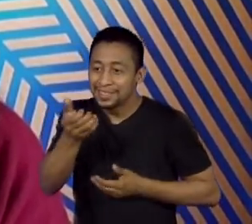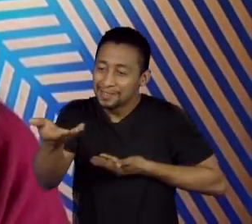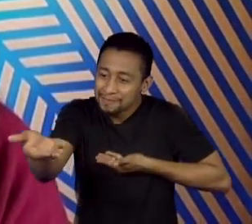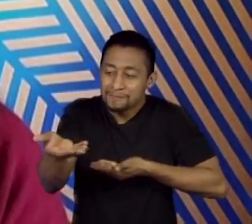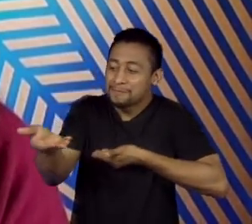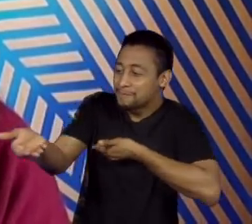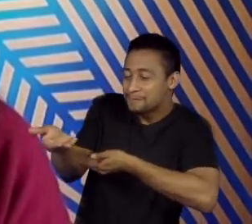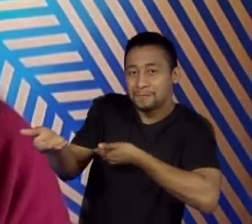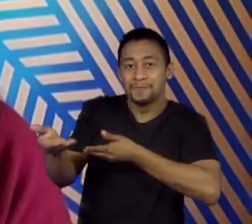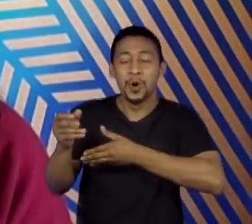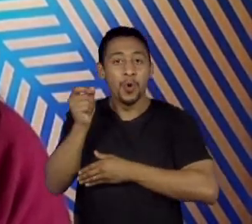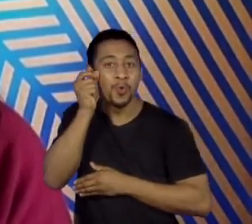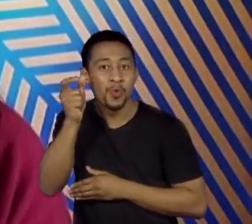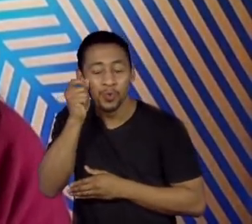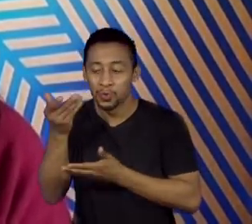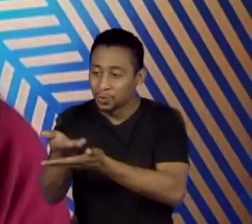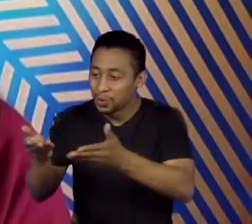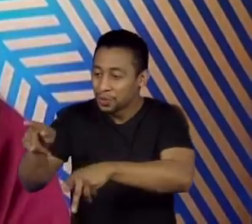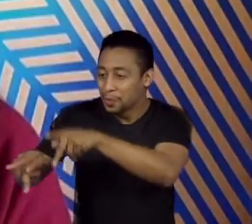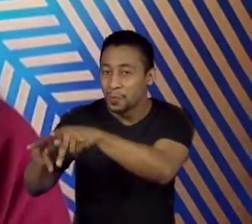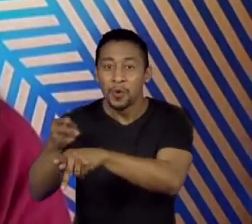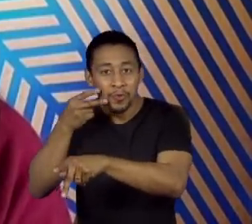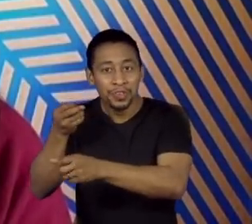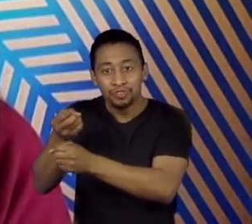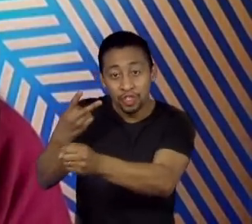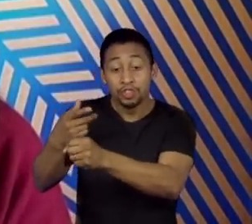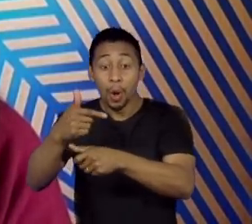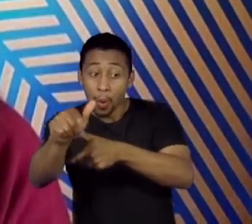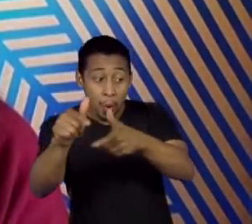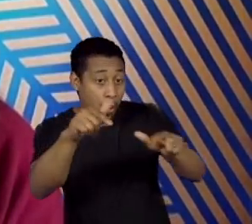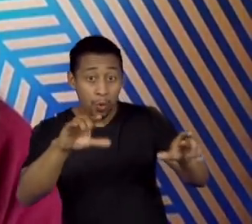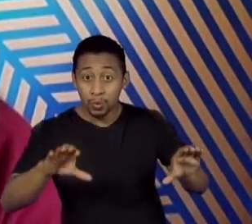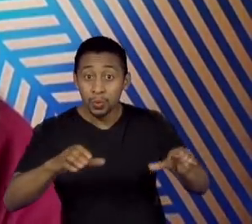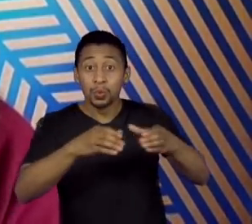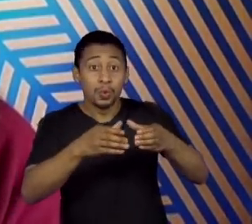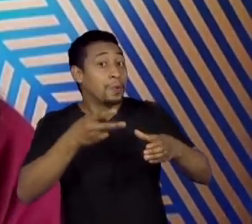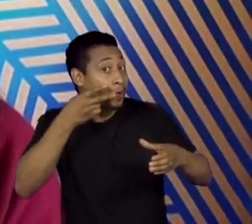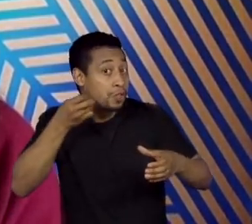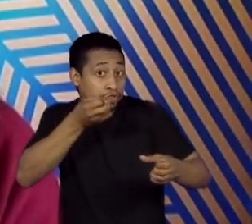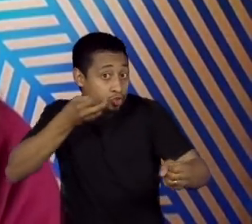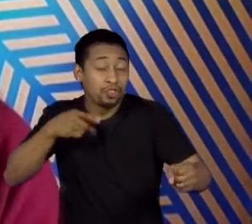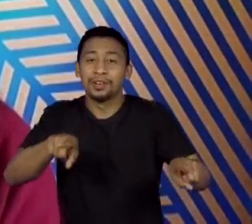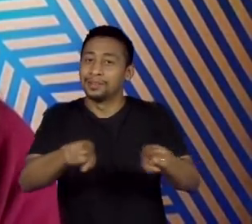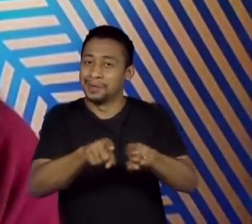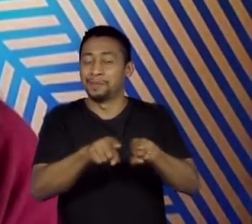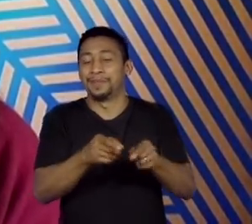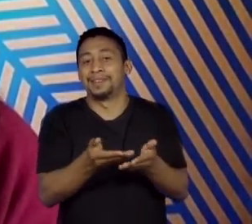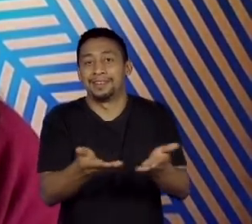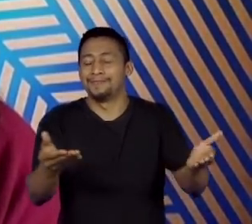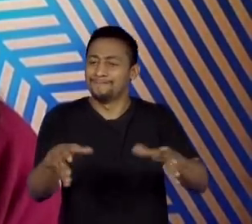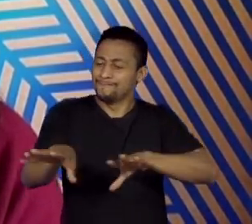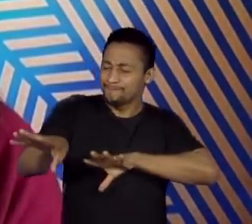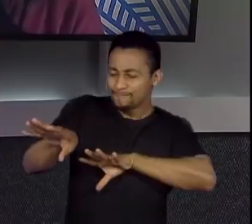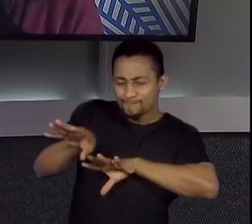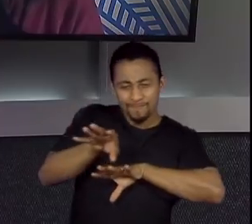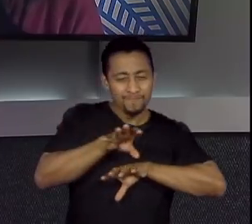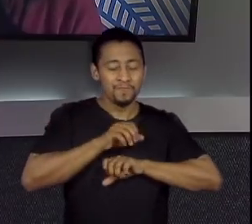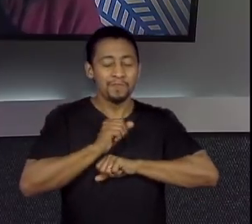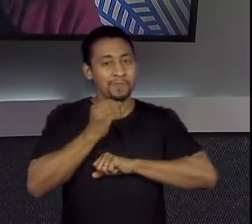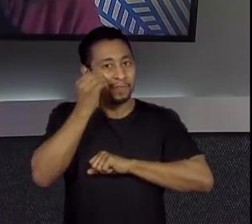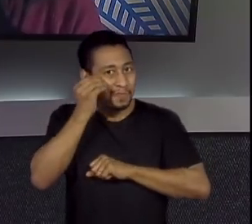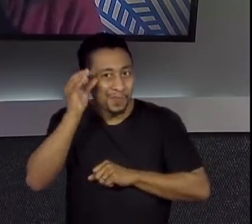demais culturas indígenas também, e acredito que talvez seja a melhor coisa que nós podemos oferecer, que